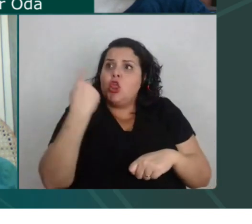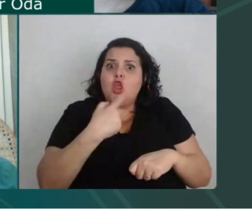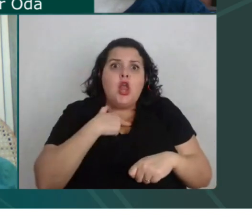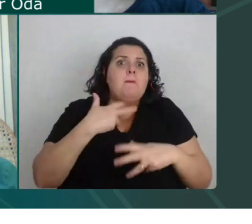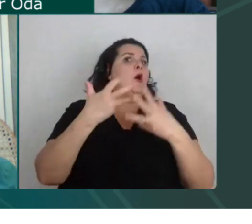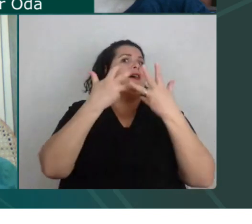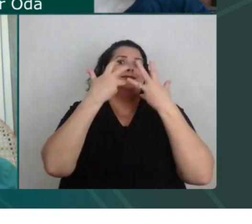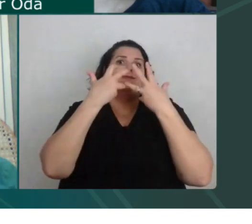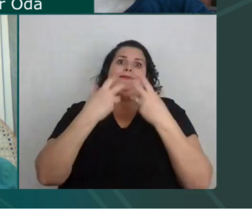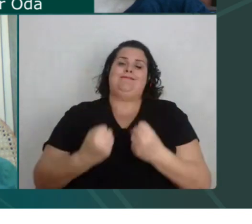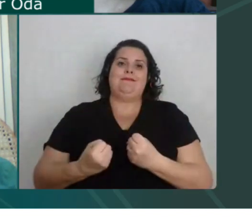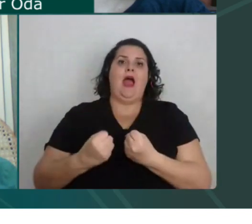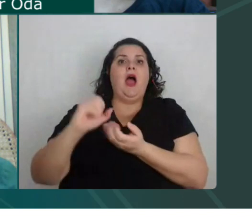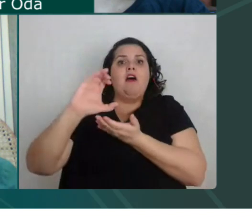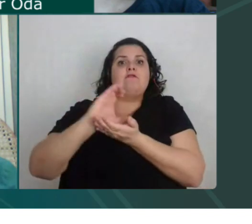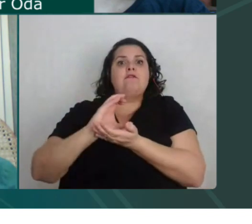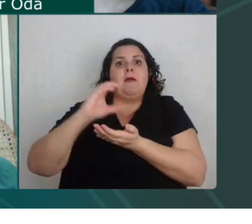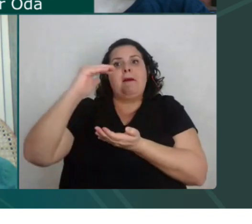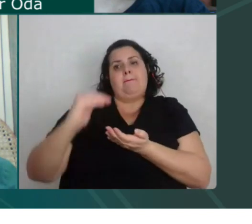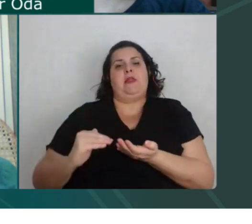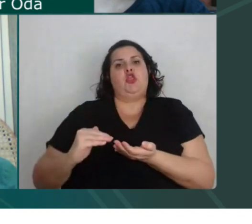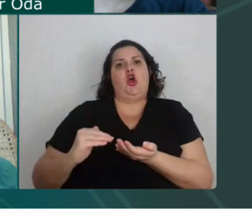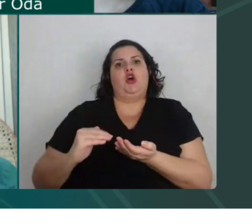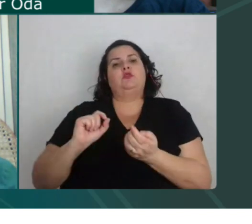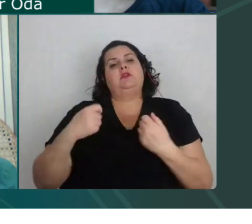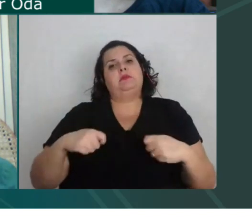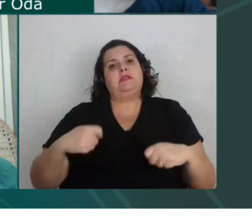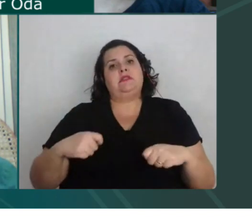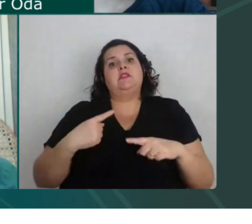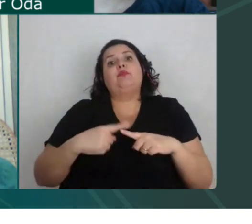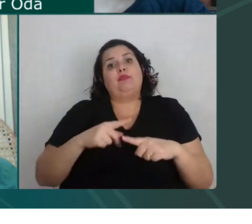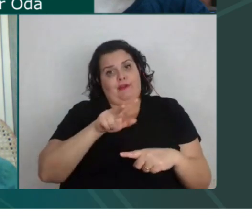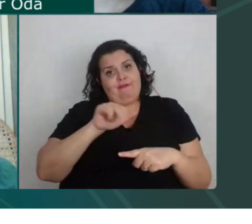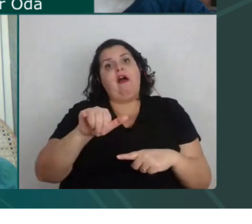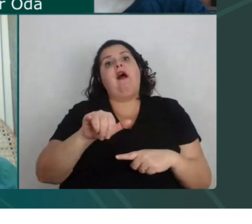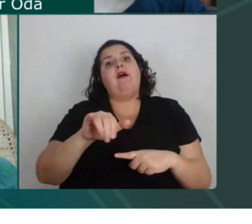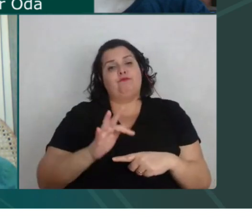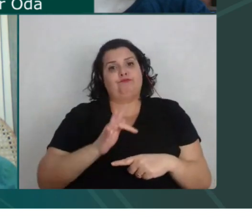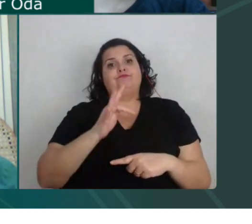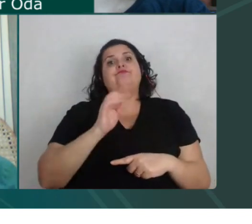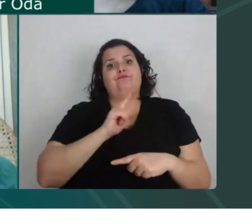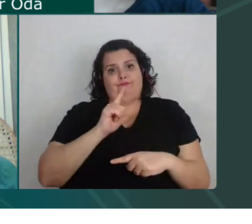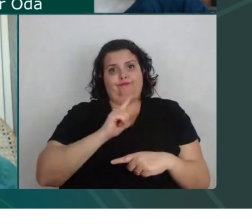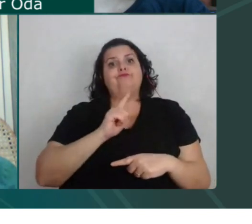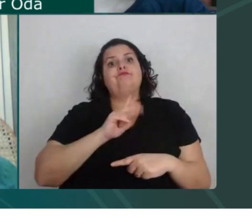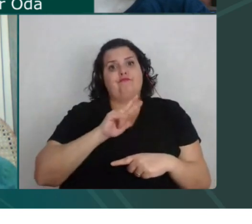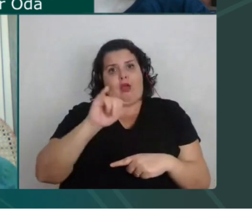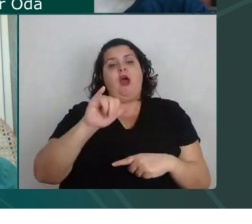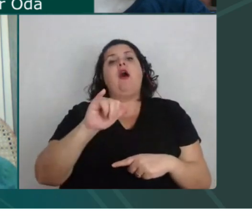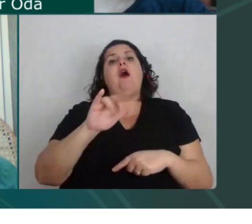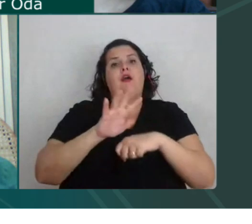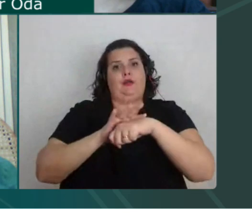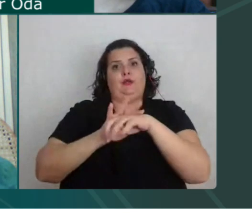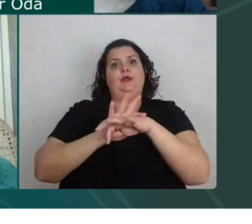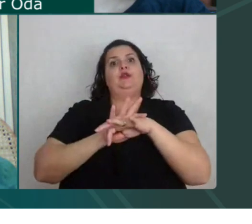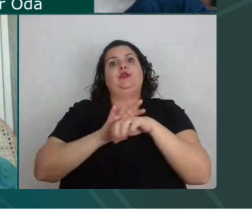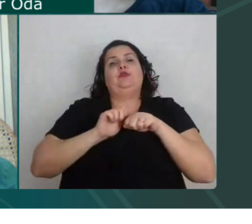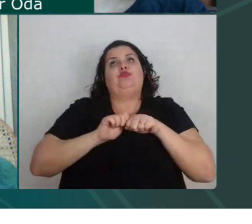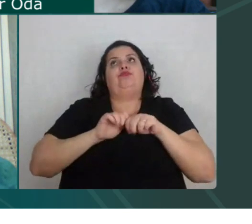porque acontece o que aconteceu. E outras pandemias virão. Então, começaremos todos nós,